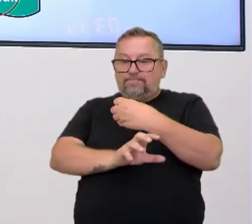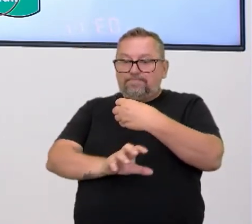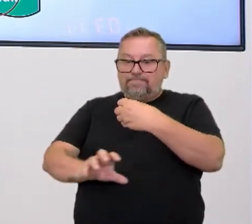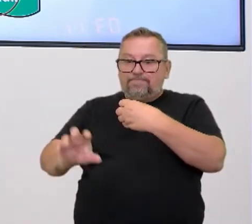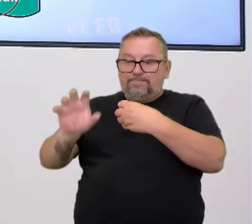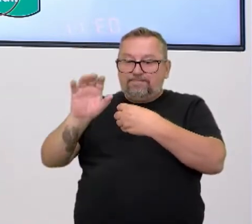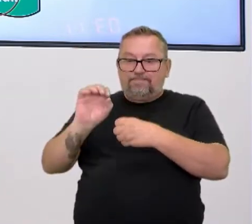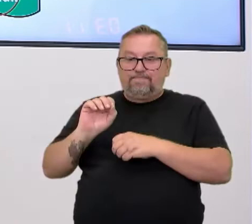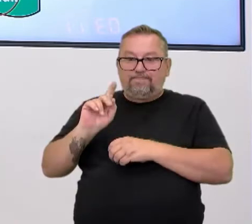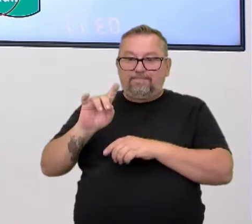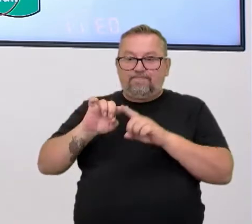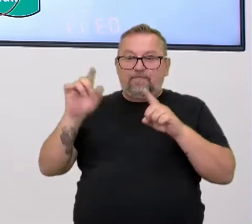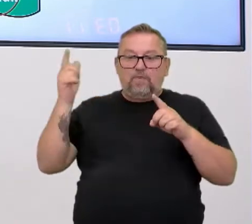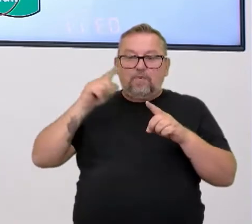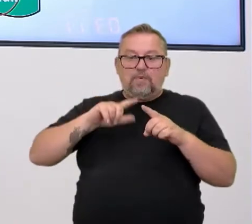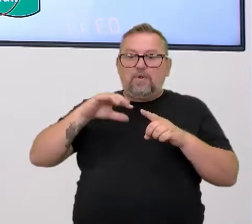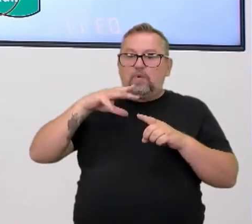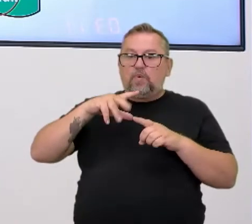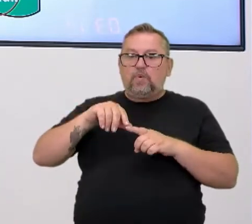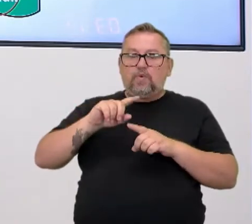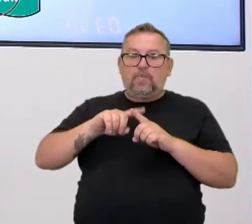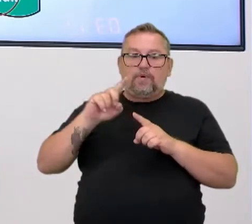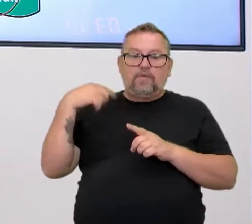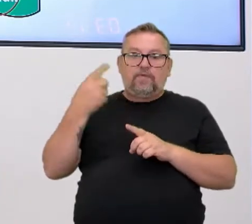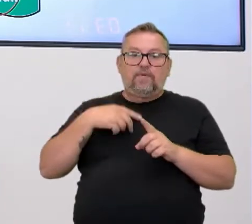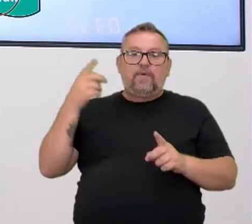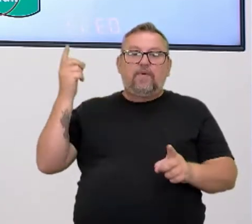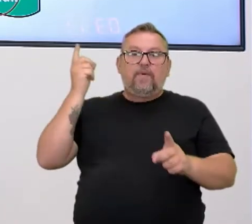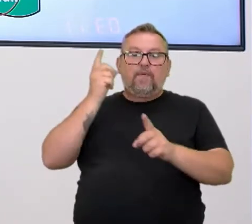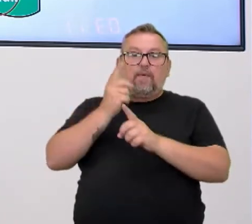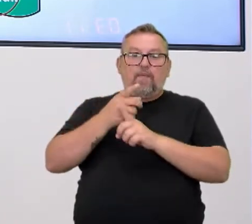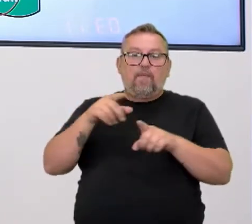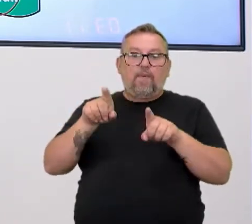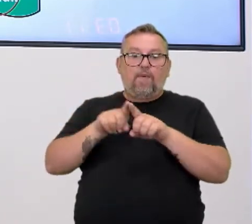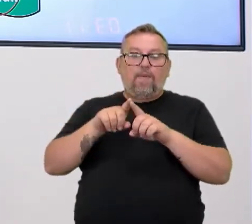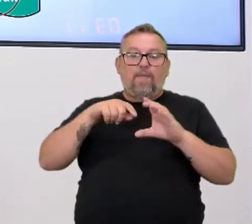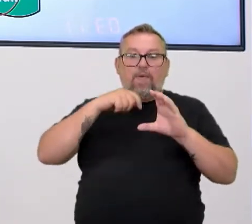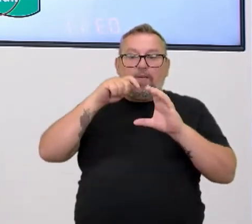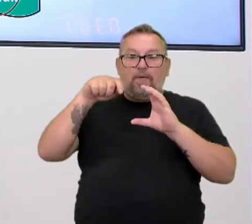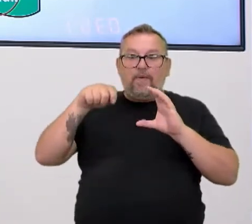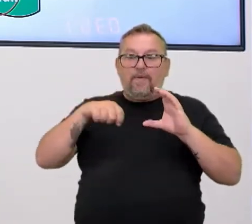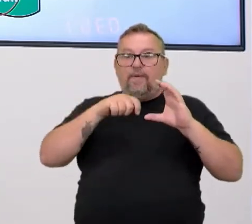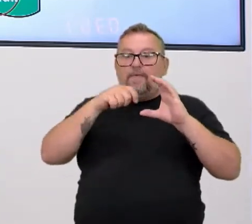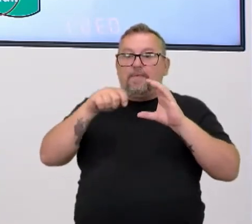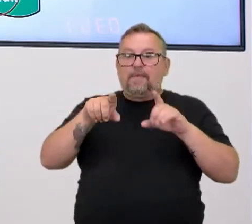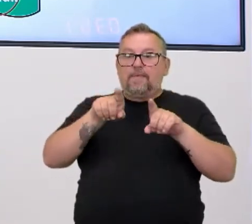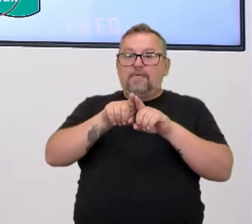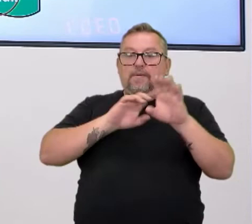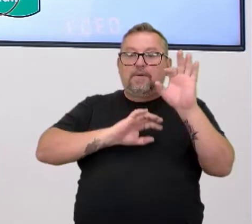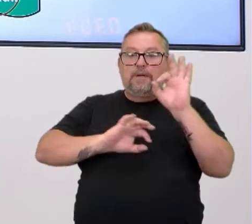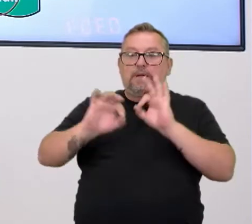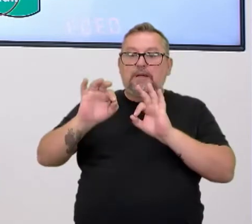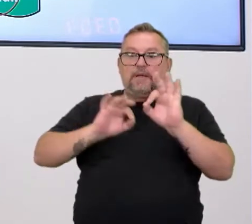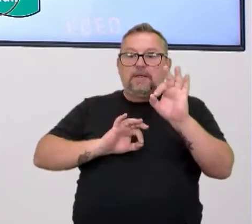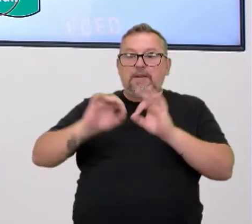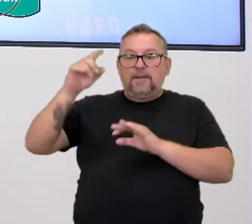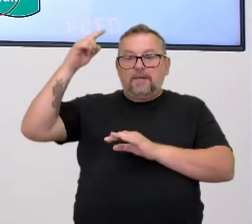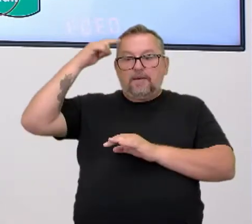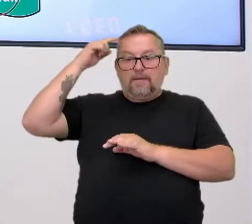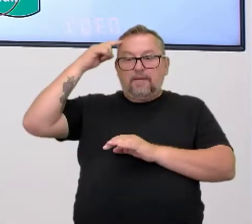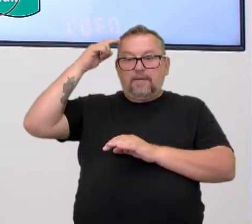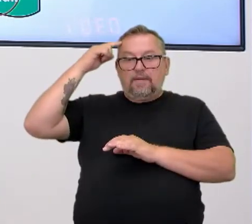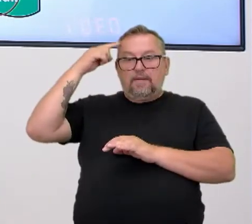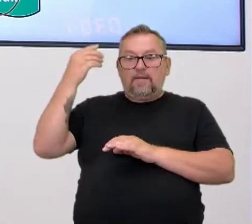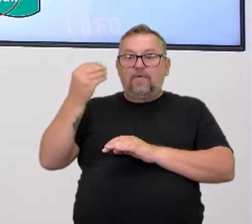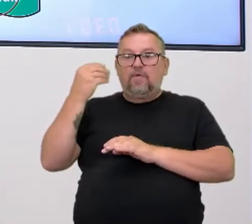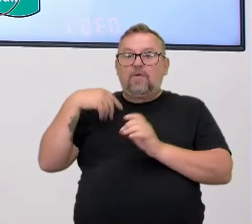secundárias. Para que tudo isso? Para a gente localizar vídeos e organizar nossas ideias aí de